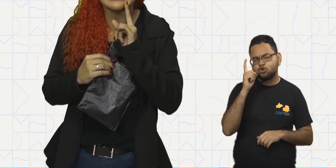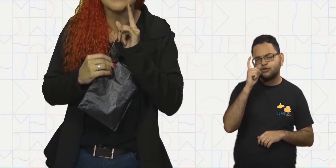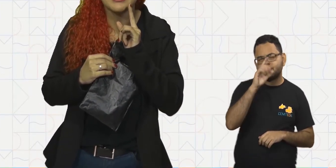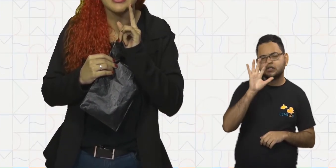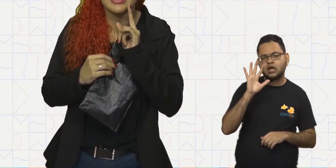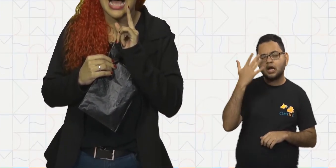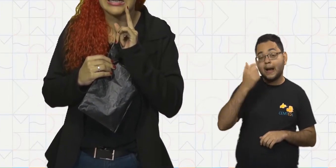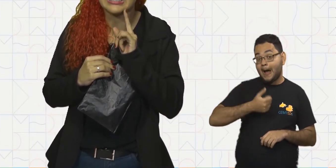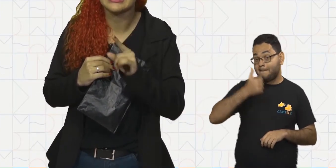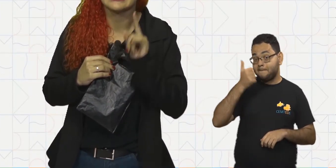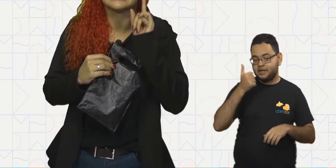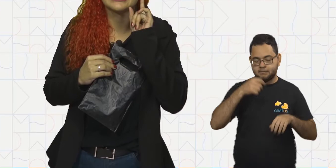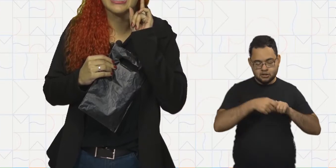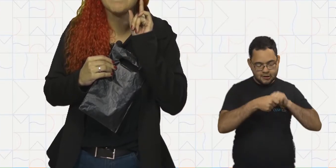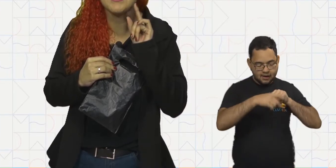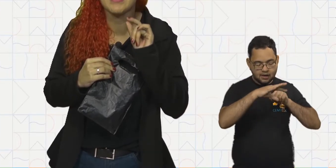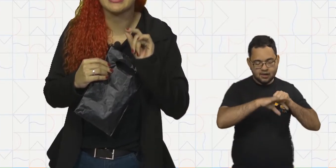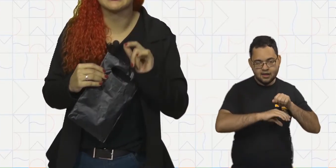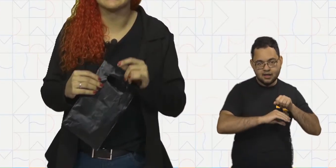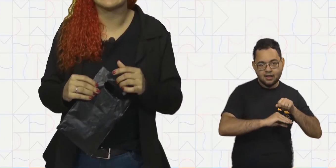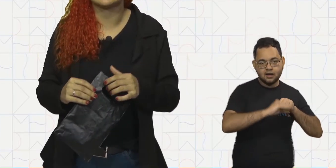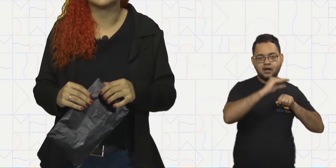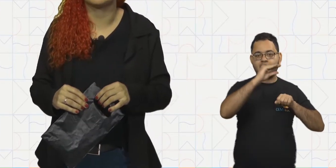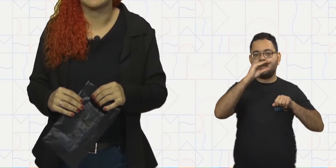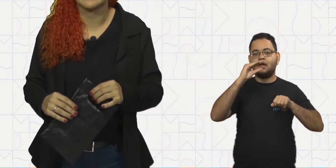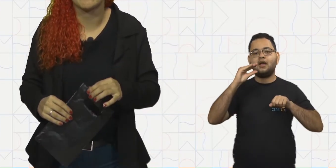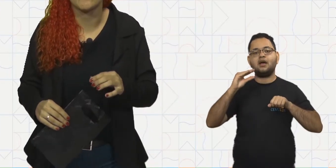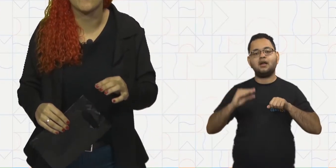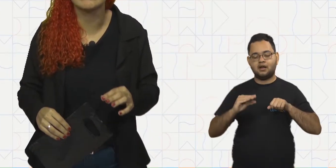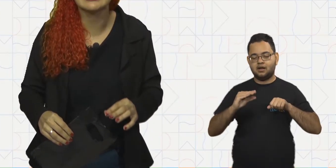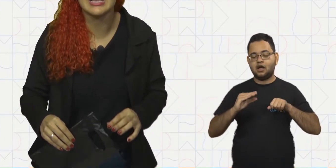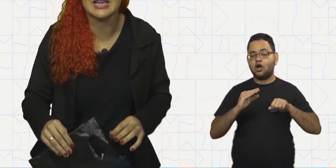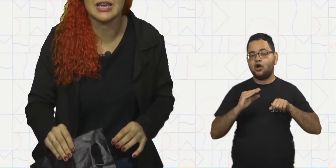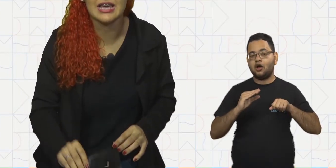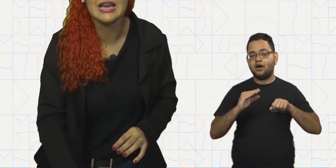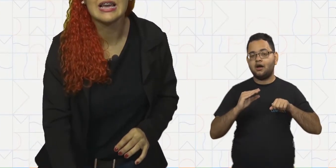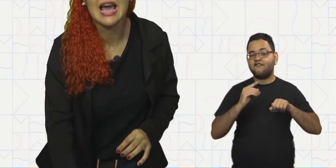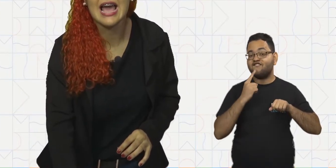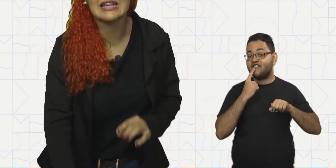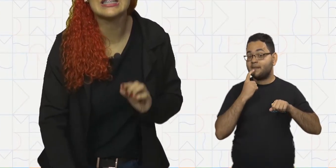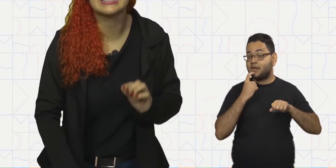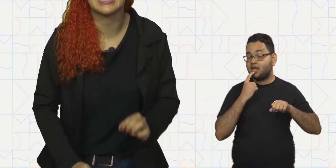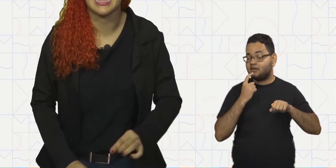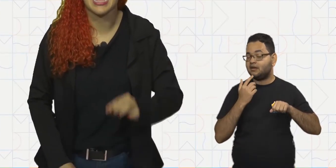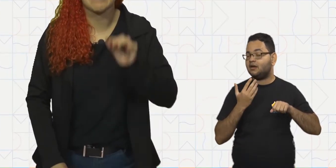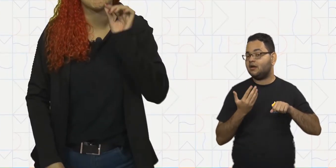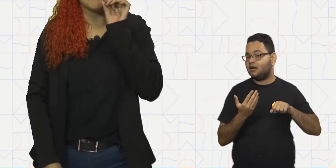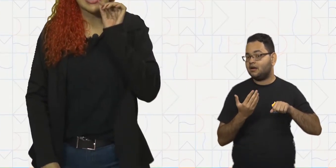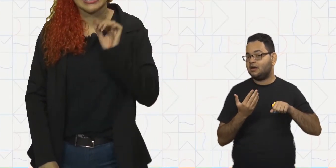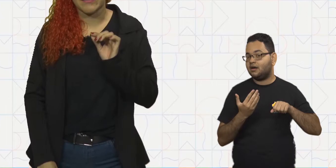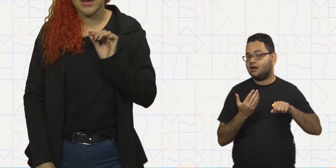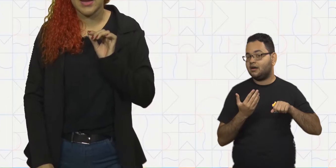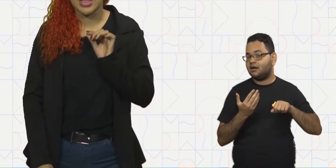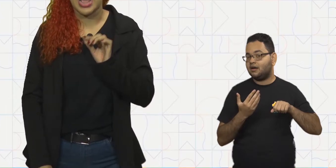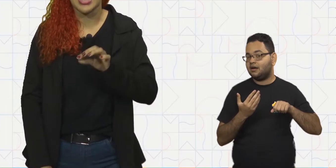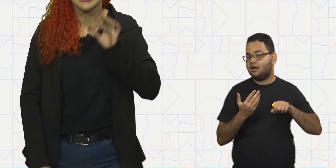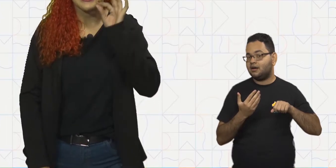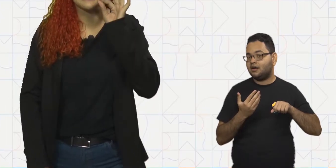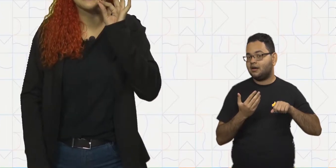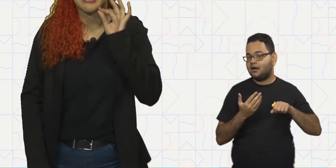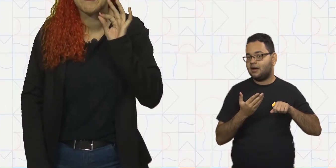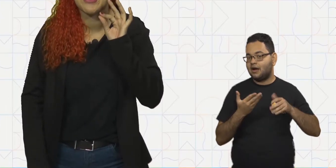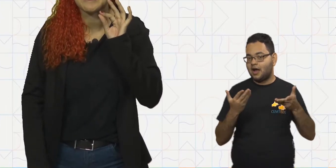será a possibilidade de na primeira tentativa eu consegui retirar a peça